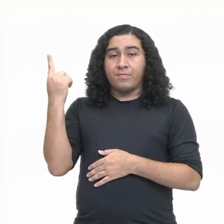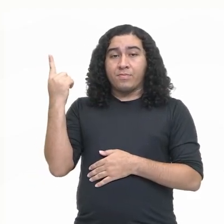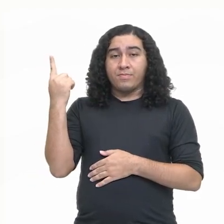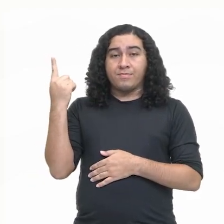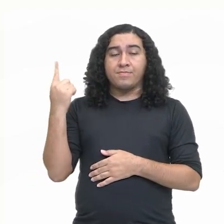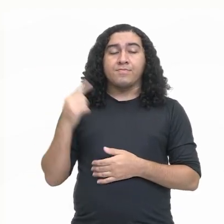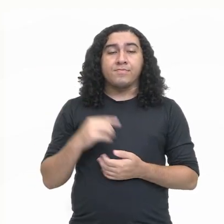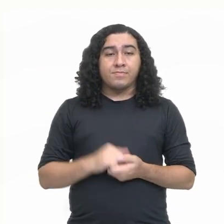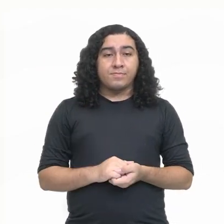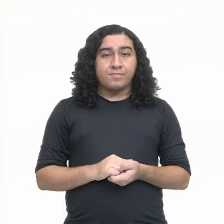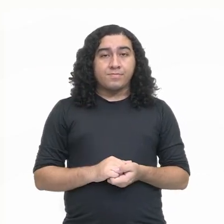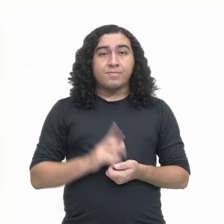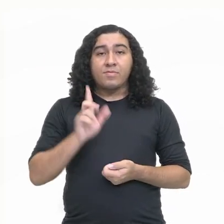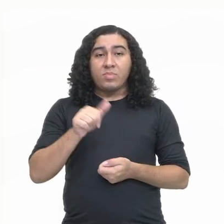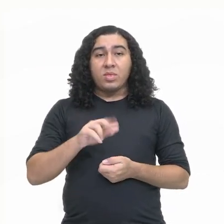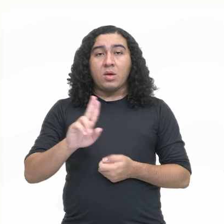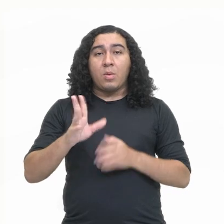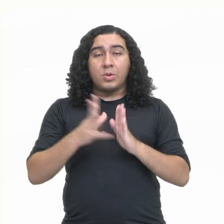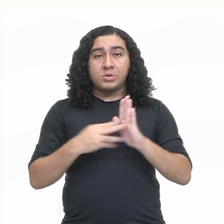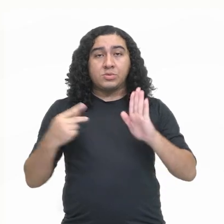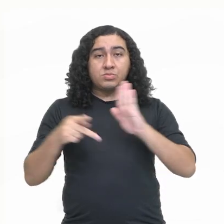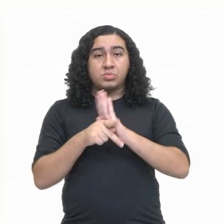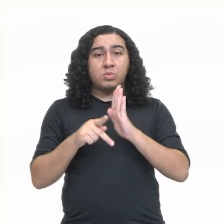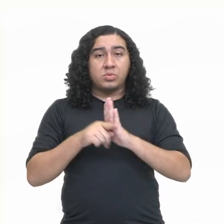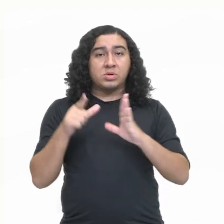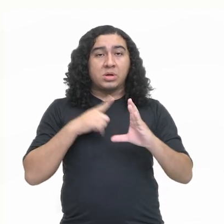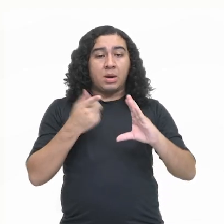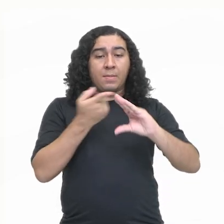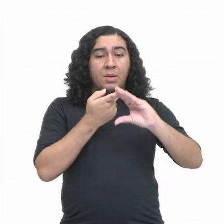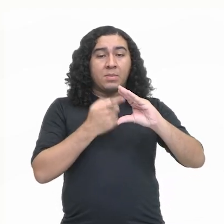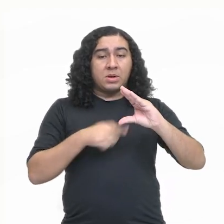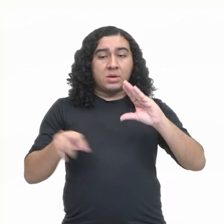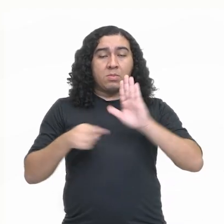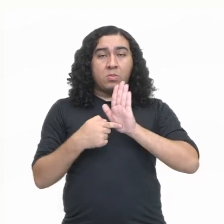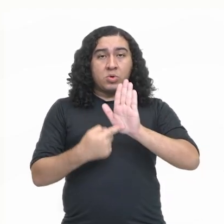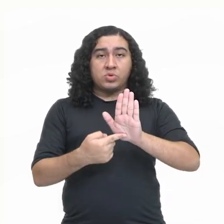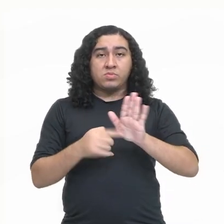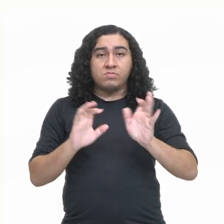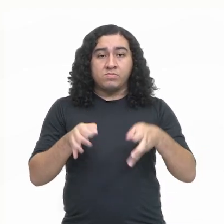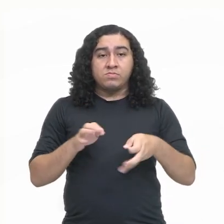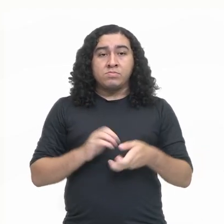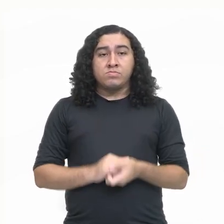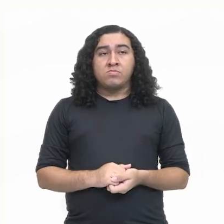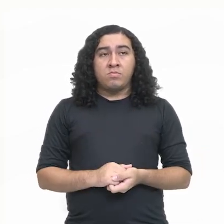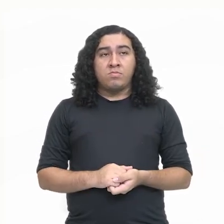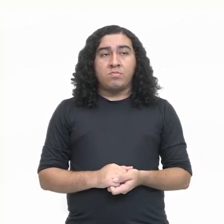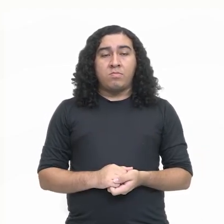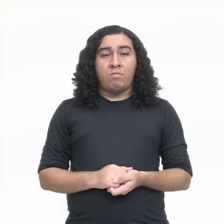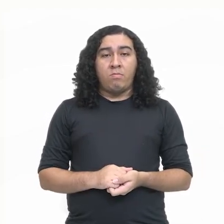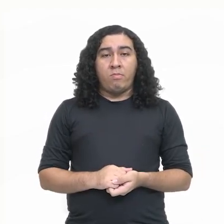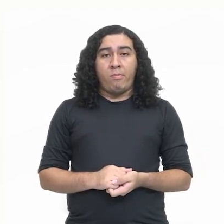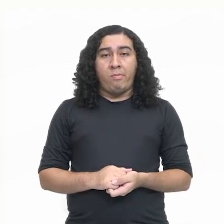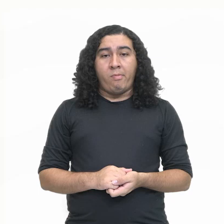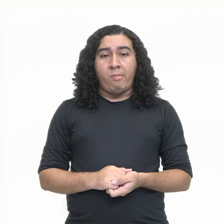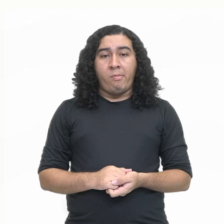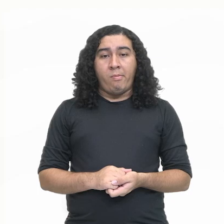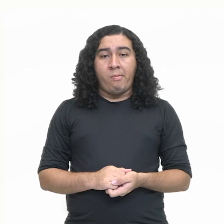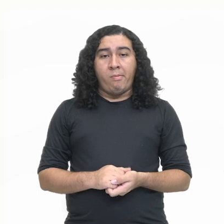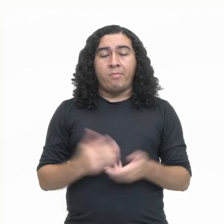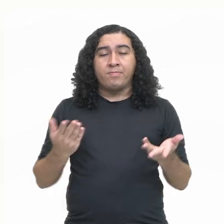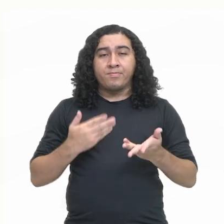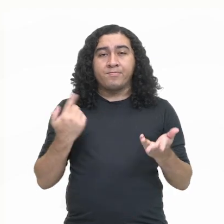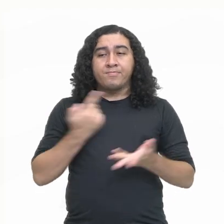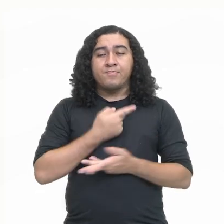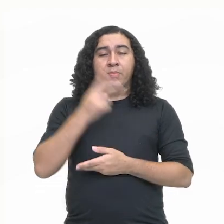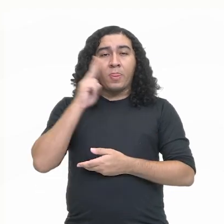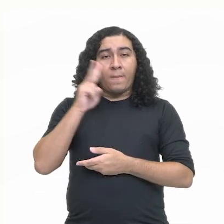mosaico fluido, que é o modelo como a membrana se apresenta, certo? E agora a gente vai